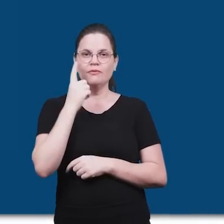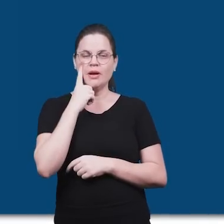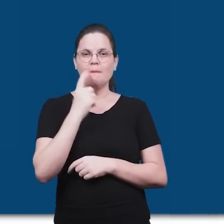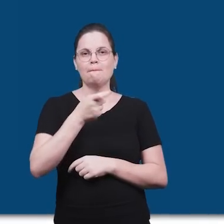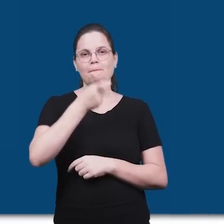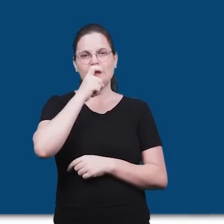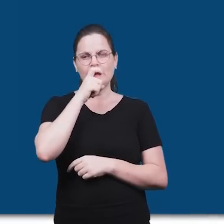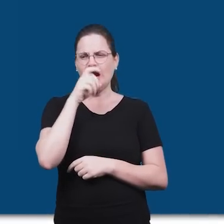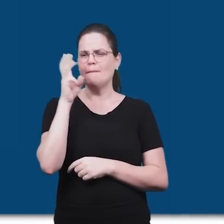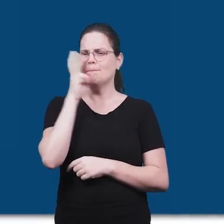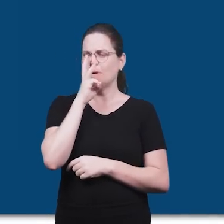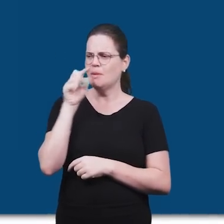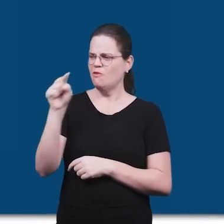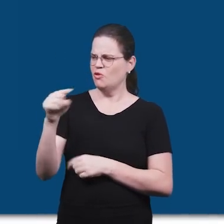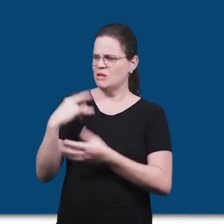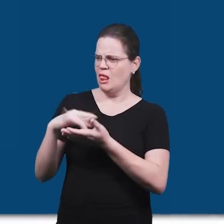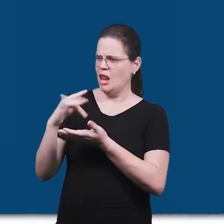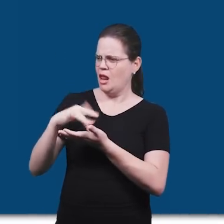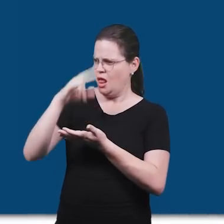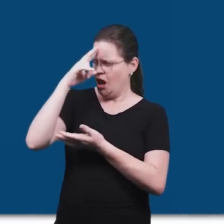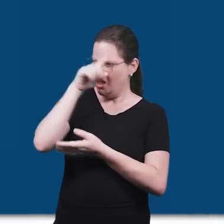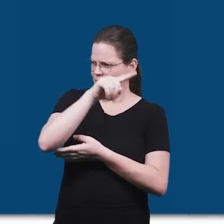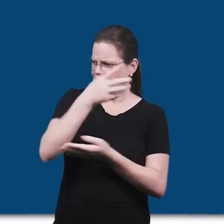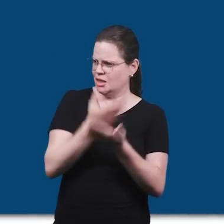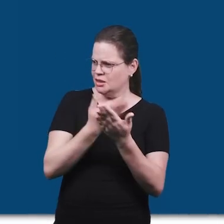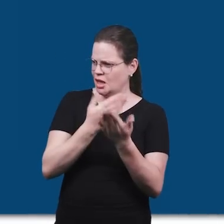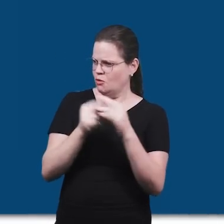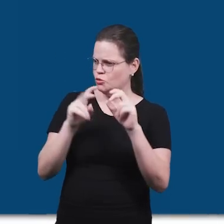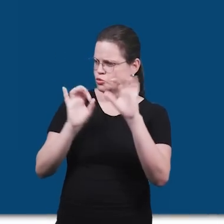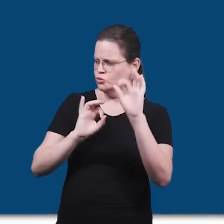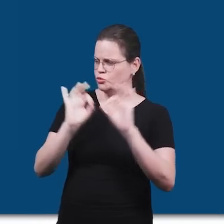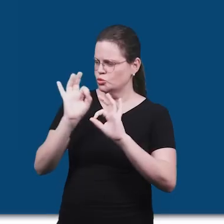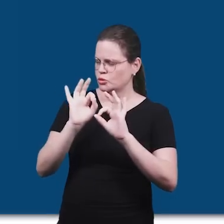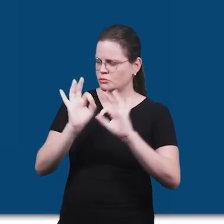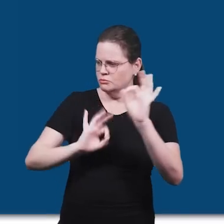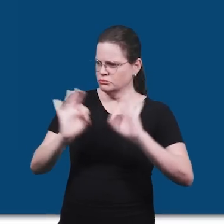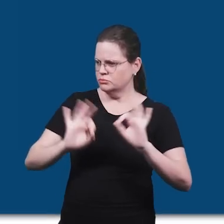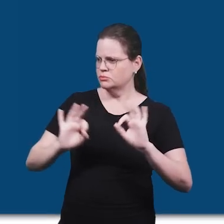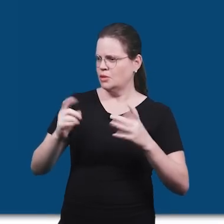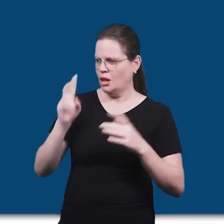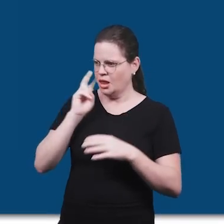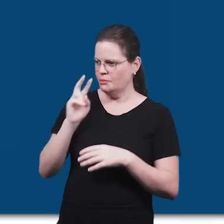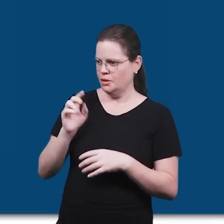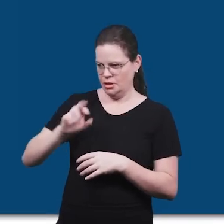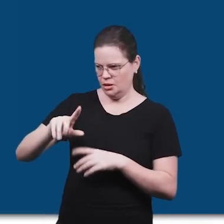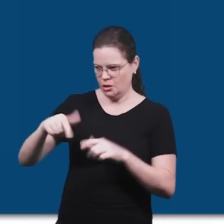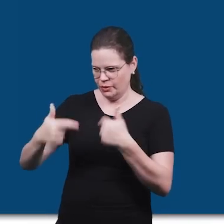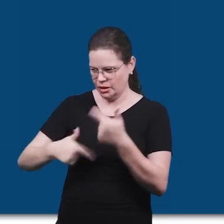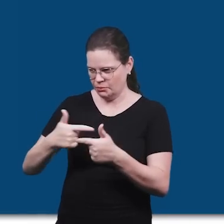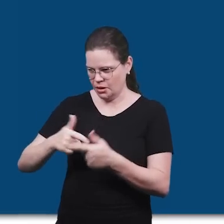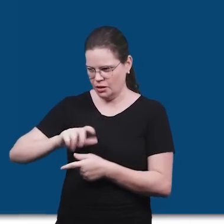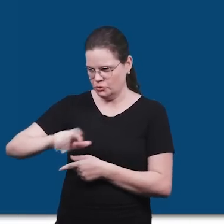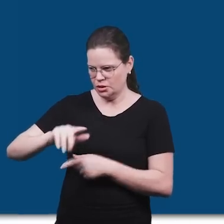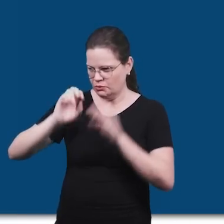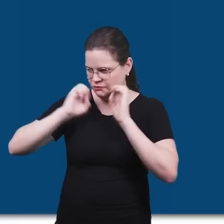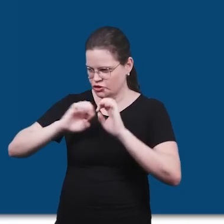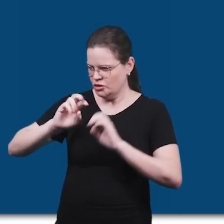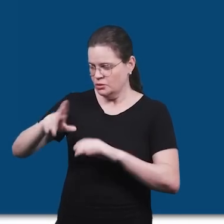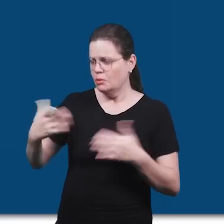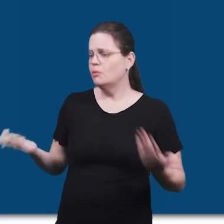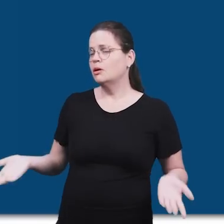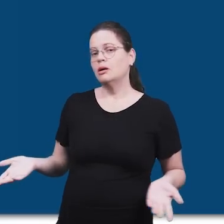mamãe, lembra daquela aula de organização e método, do uso do celular? Se não for de trabalho, se não for de